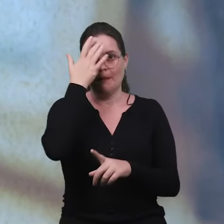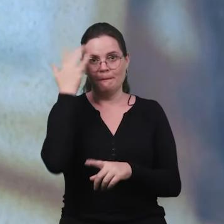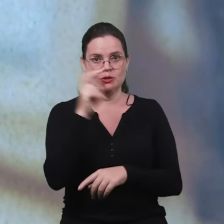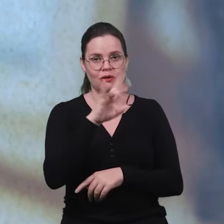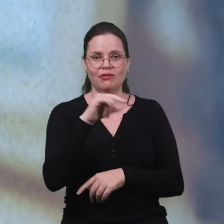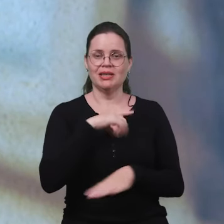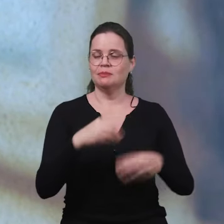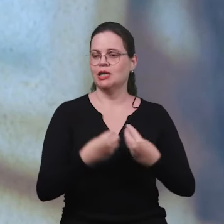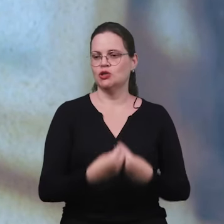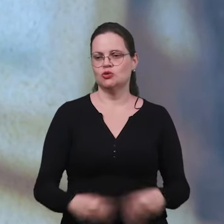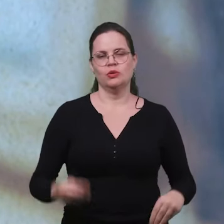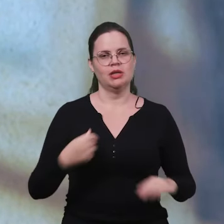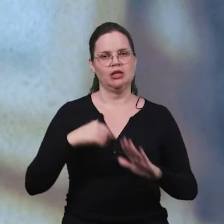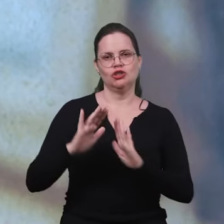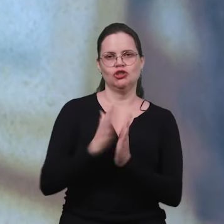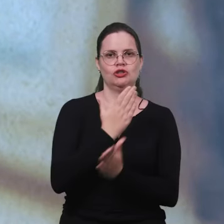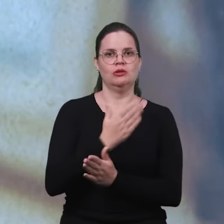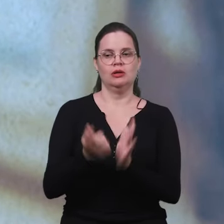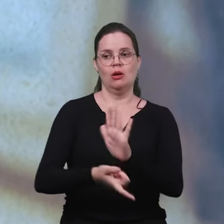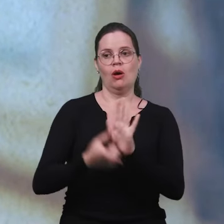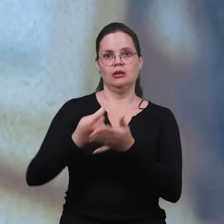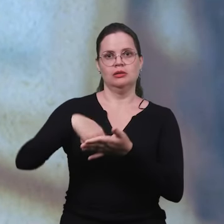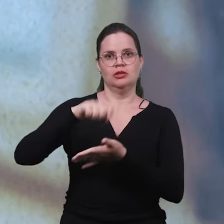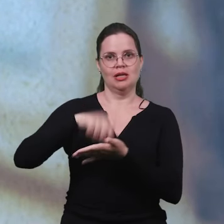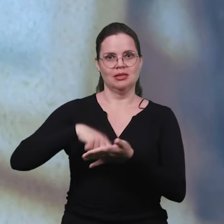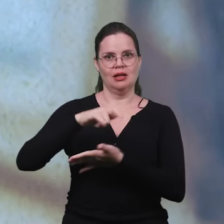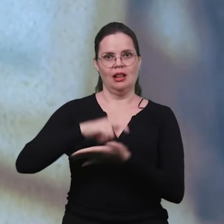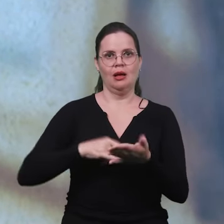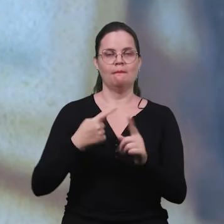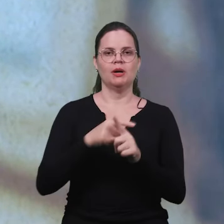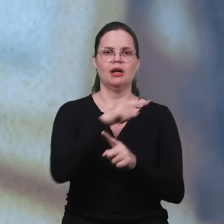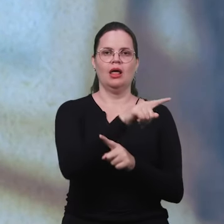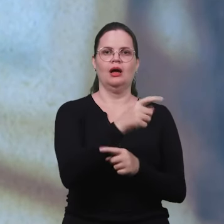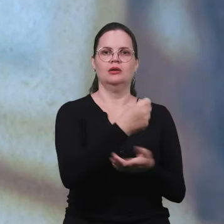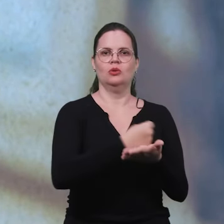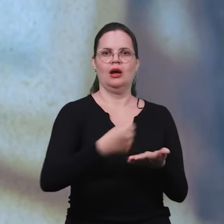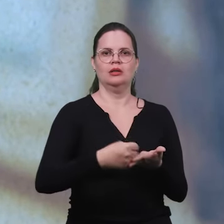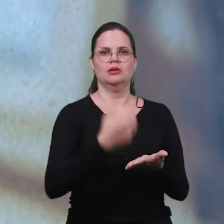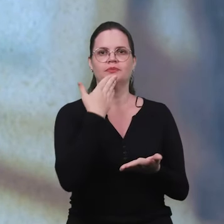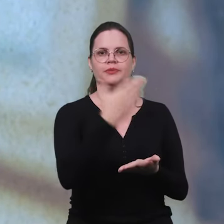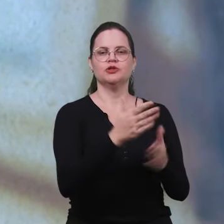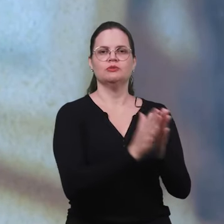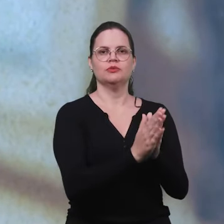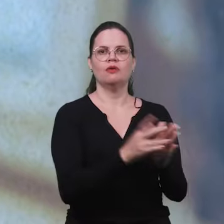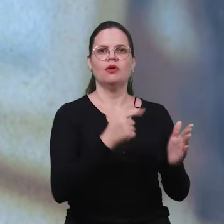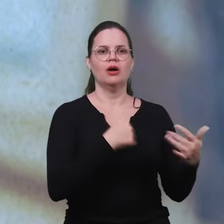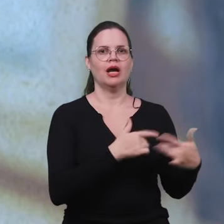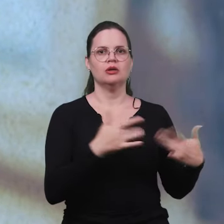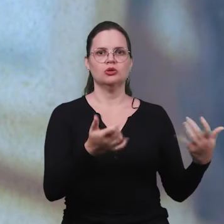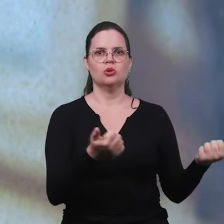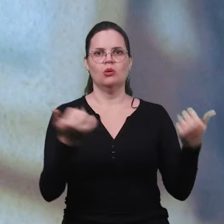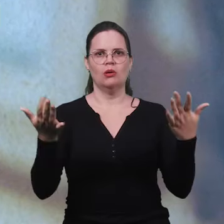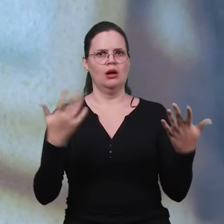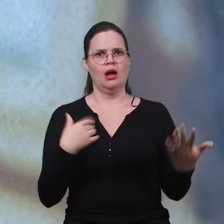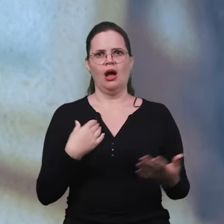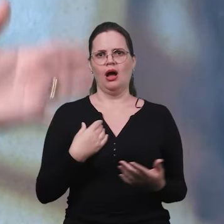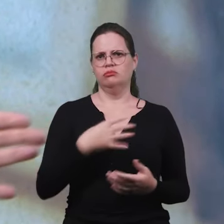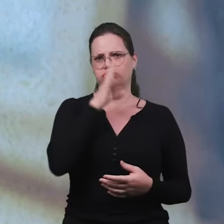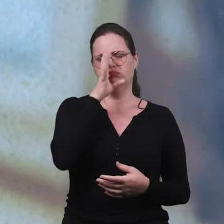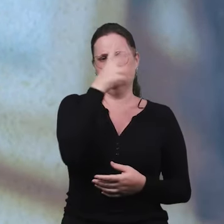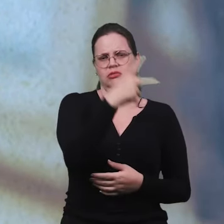grande prejuízo, né? Então, felizmente, antes de assinar no cartório, porque ela chegou no cartório e simplesmente pediu para fazer a doação, o cartório fez lá